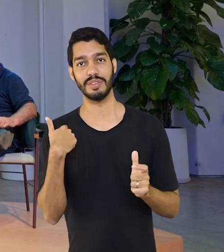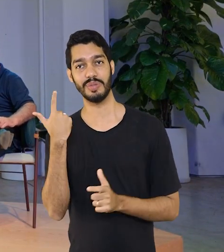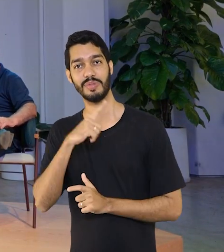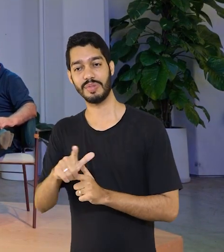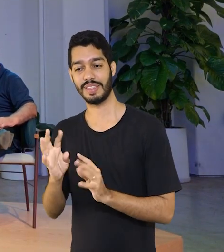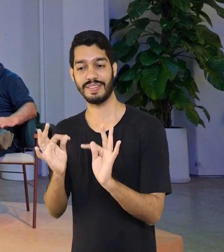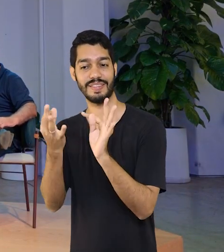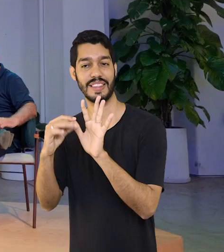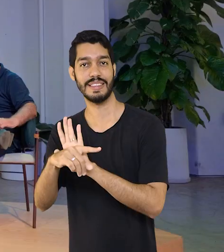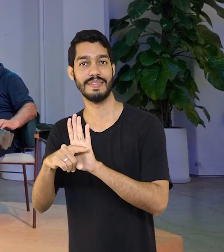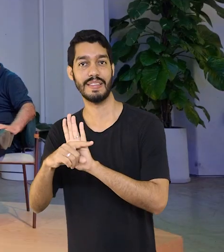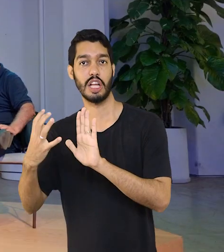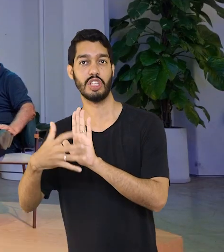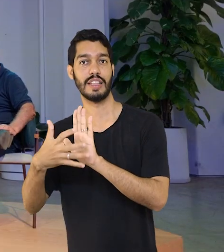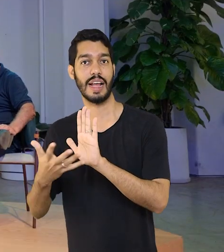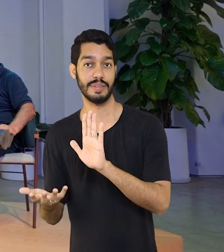um sistema eficiente de